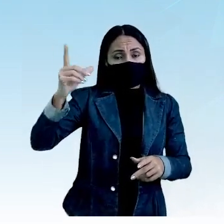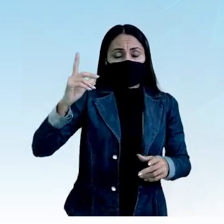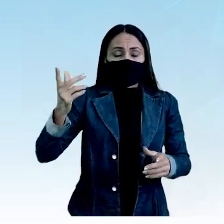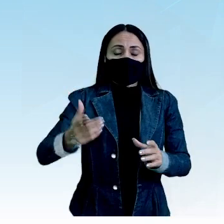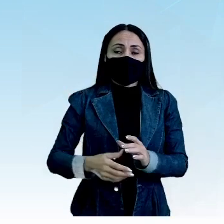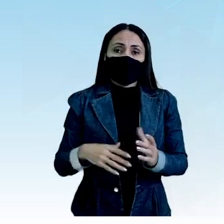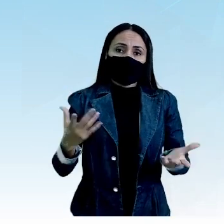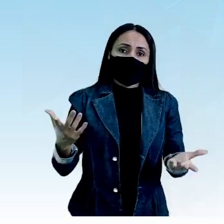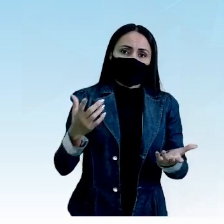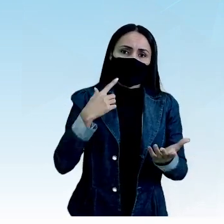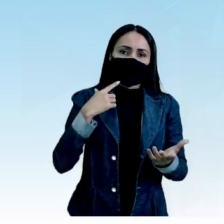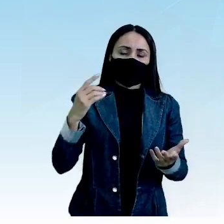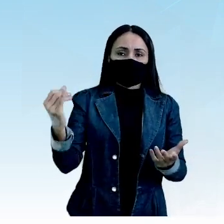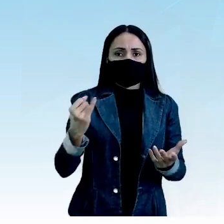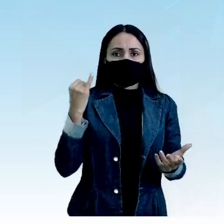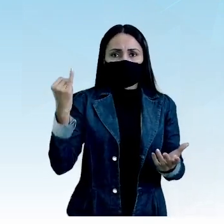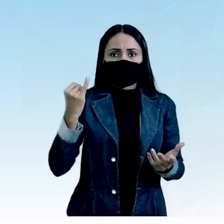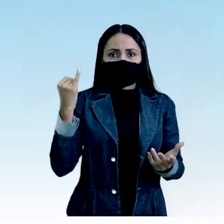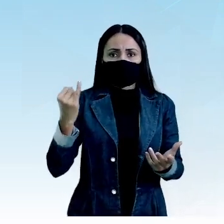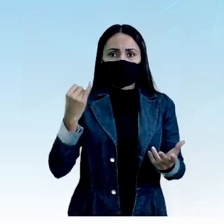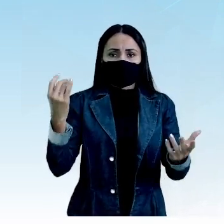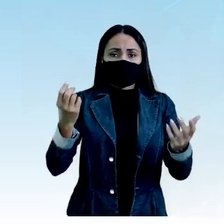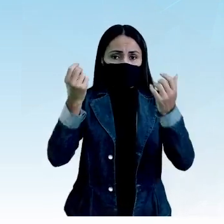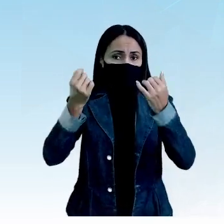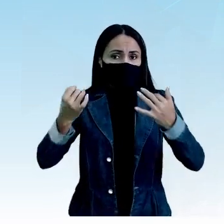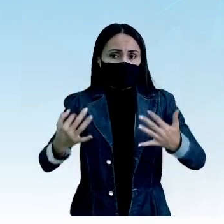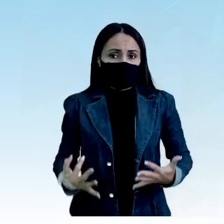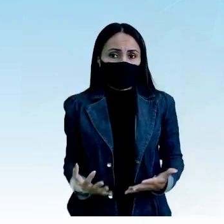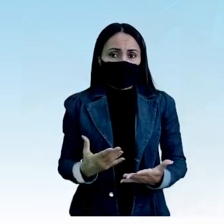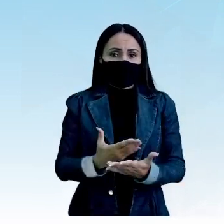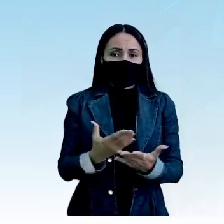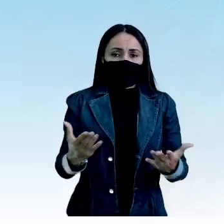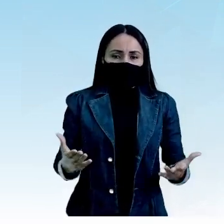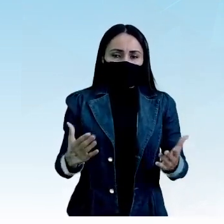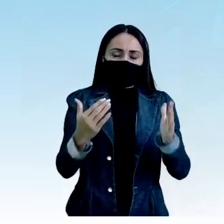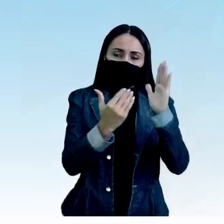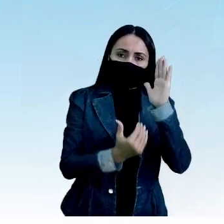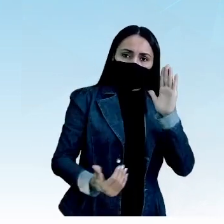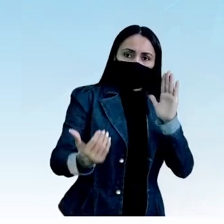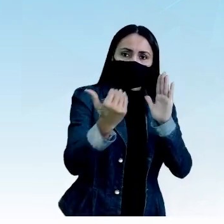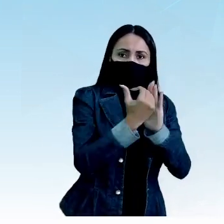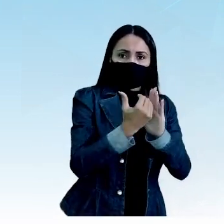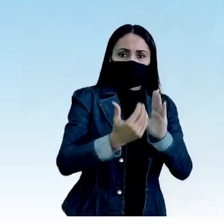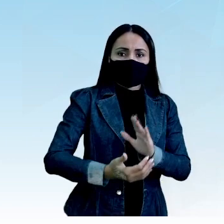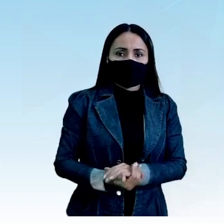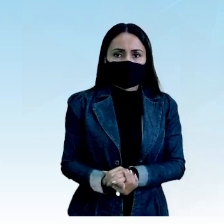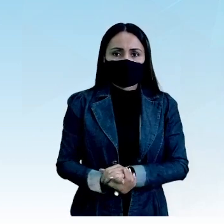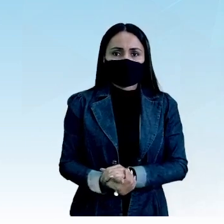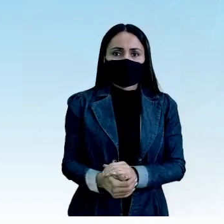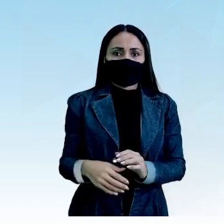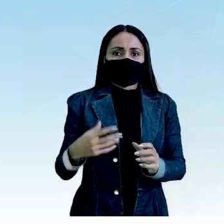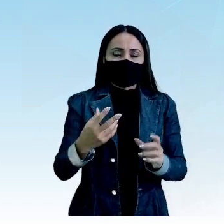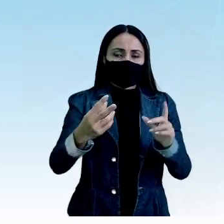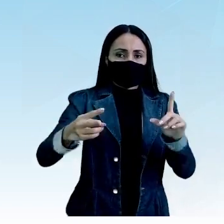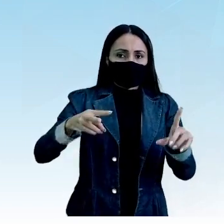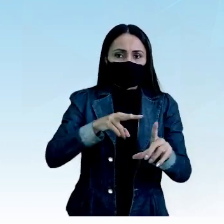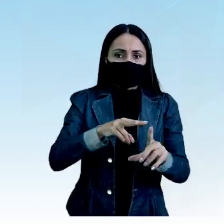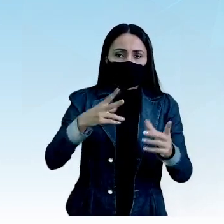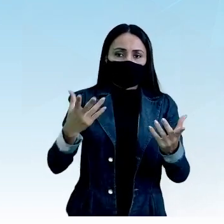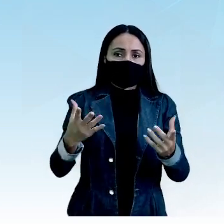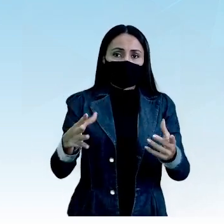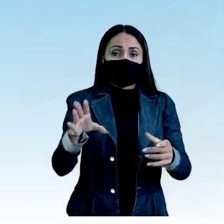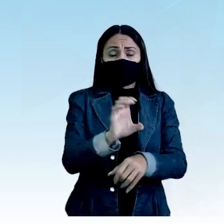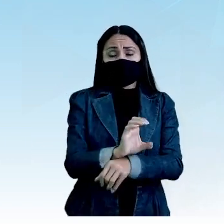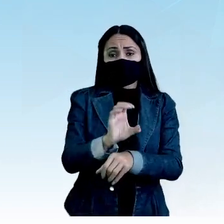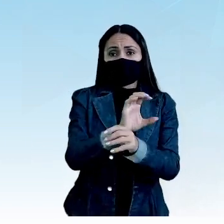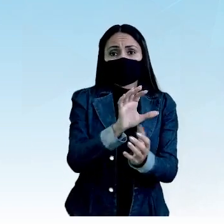é importante salientar, como falou, justamente, ele está aumentando e entrando com a identidade, né, do estado de